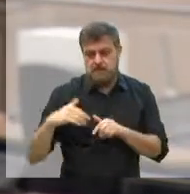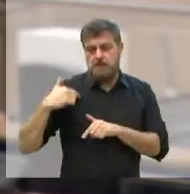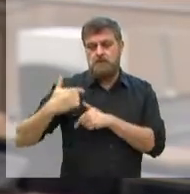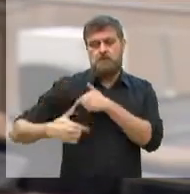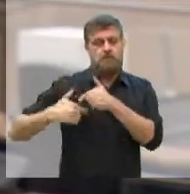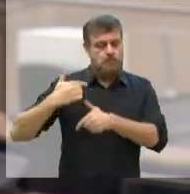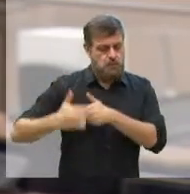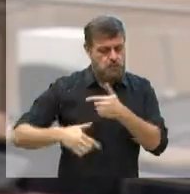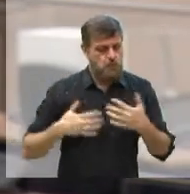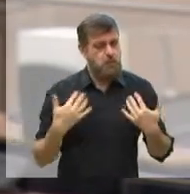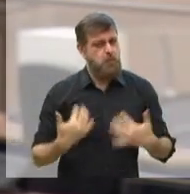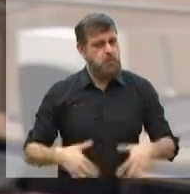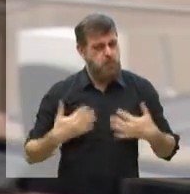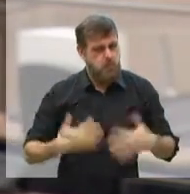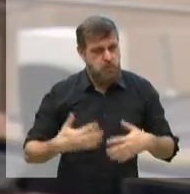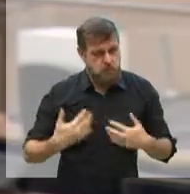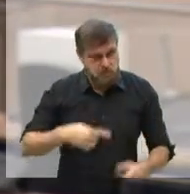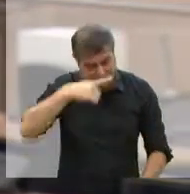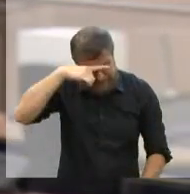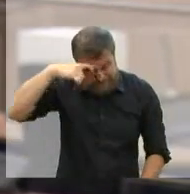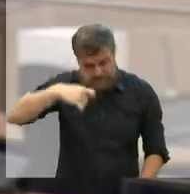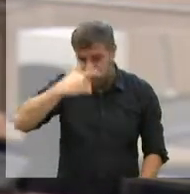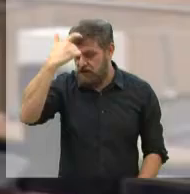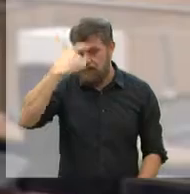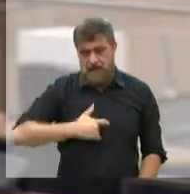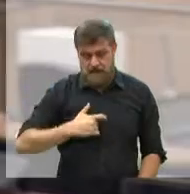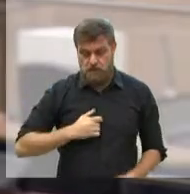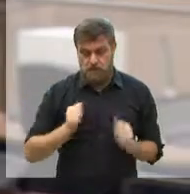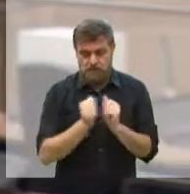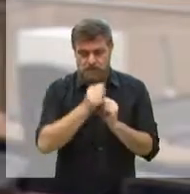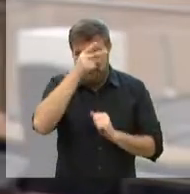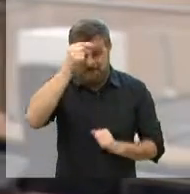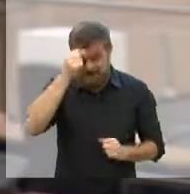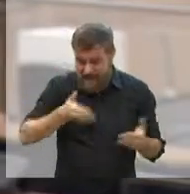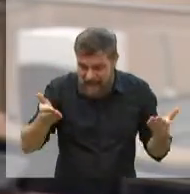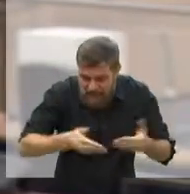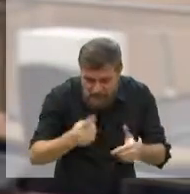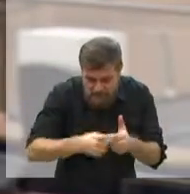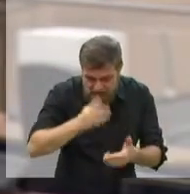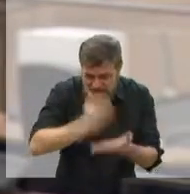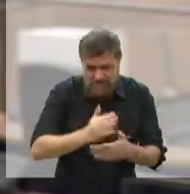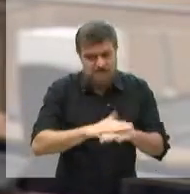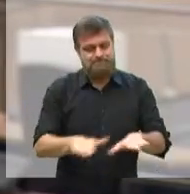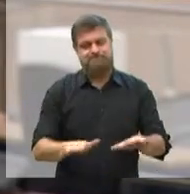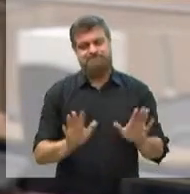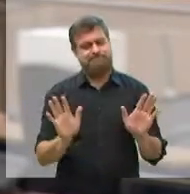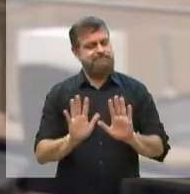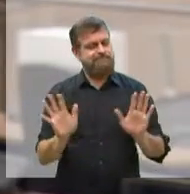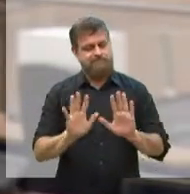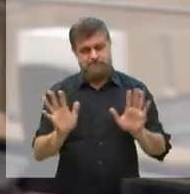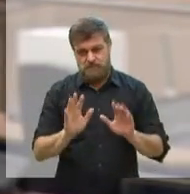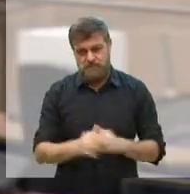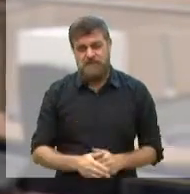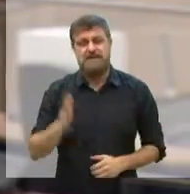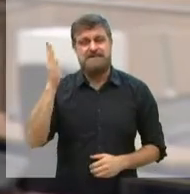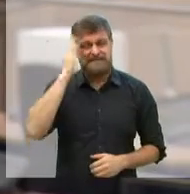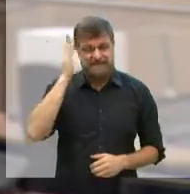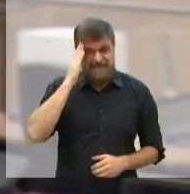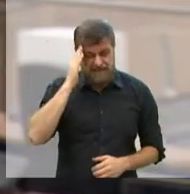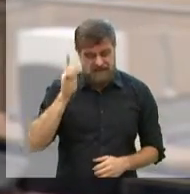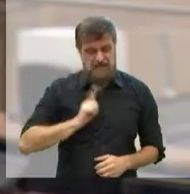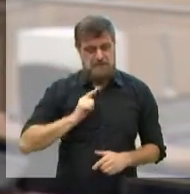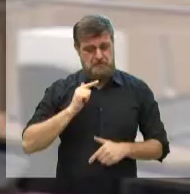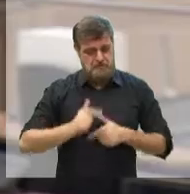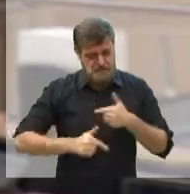grande, não será resolvido por este governo, não acontecerá neste governo. É